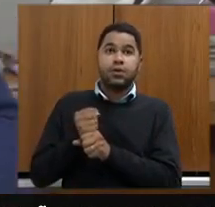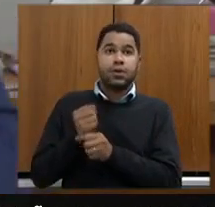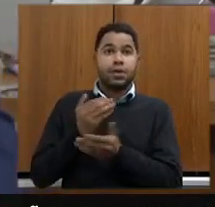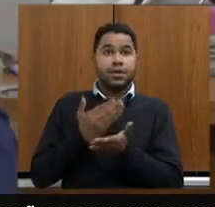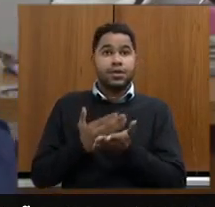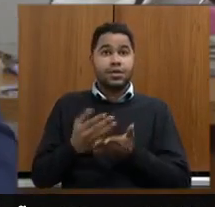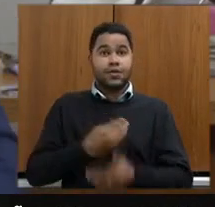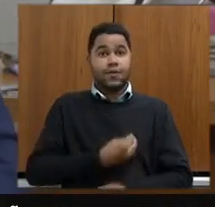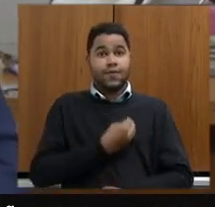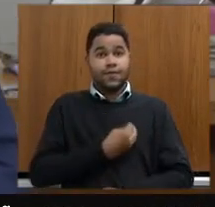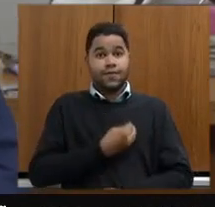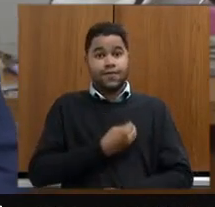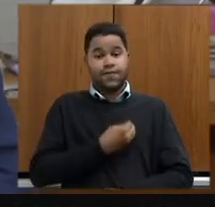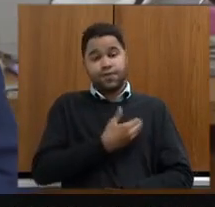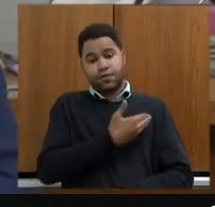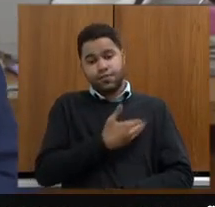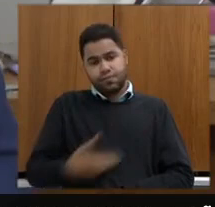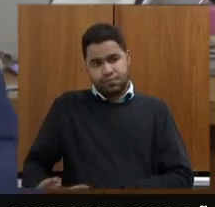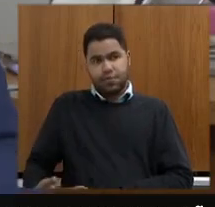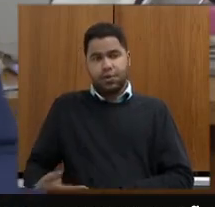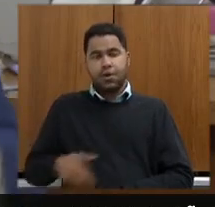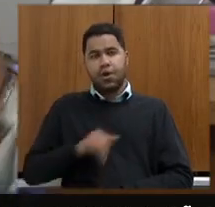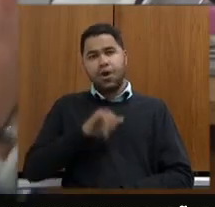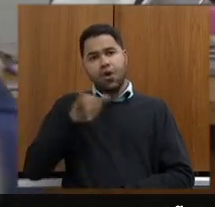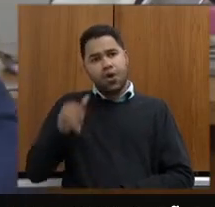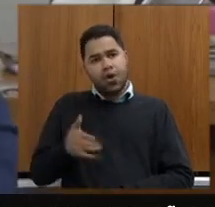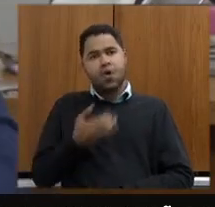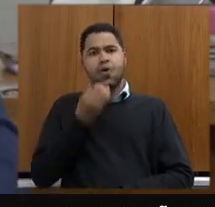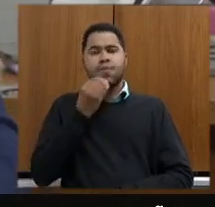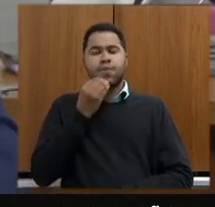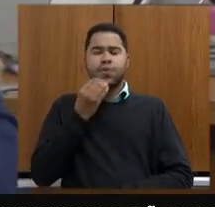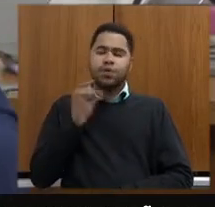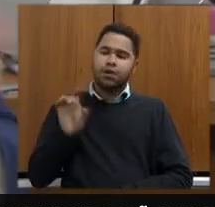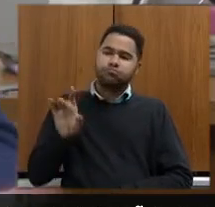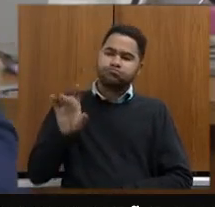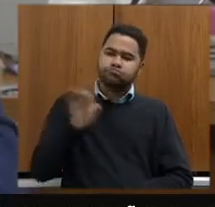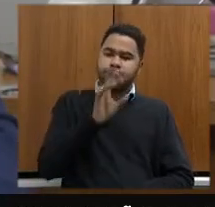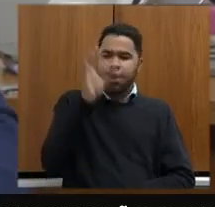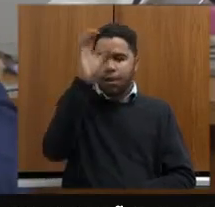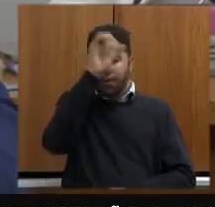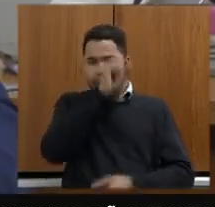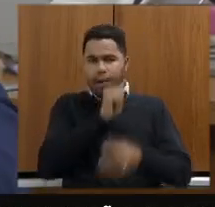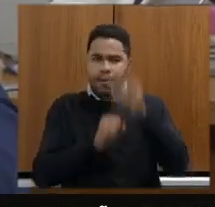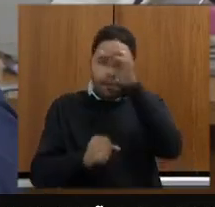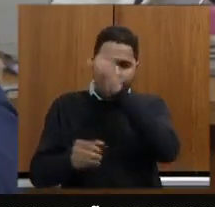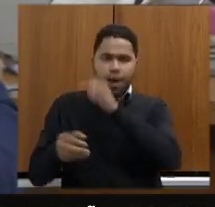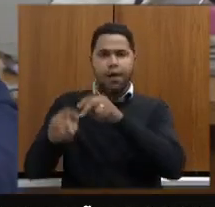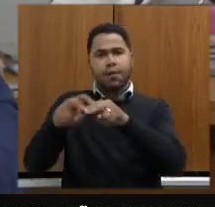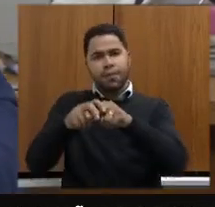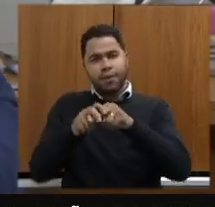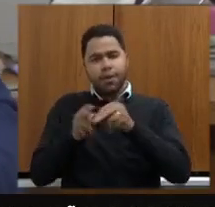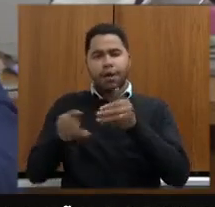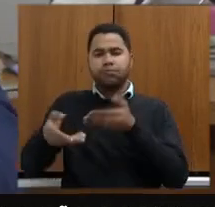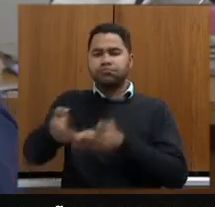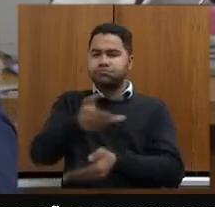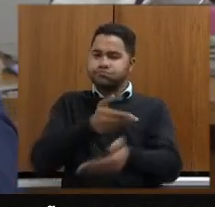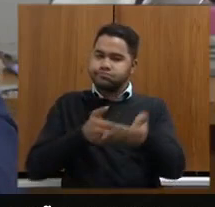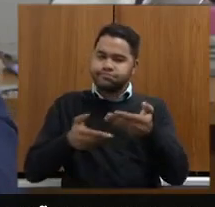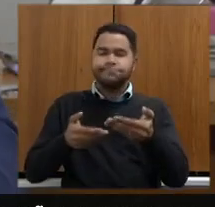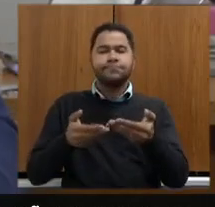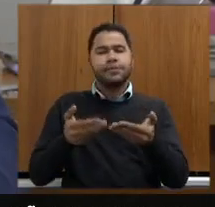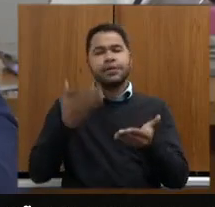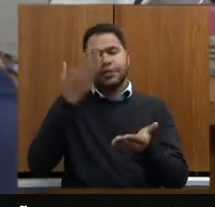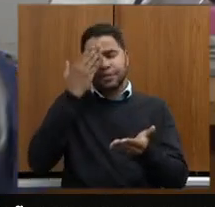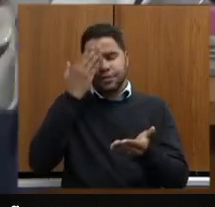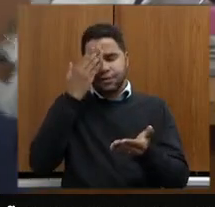início da vida pública tive a oportunidade de aprender com cada um de vocês de evoluir com cada um de vocês e tenho certeza